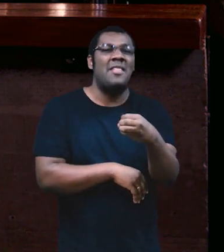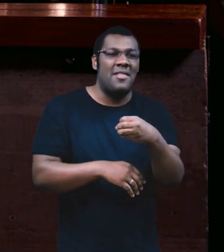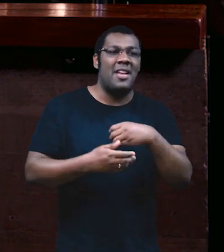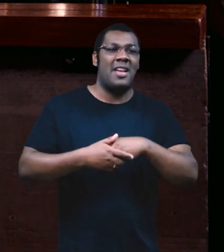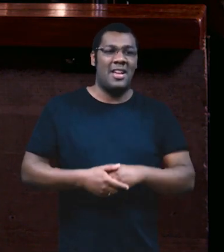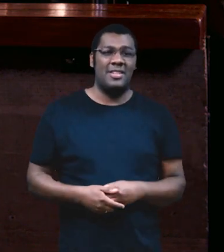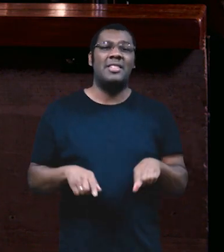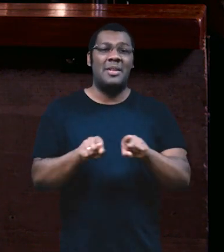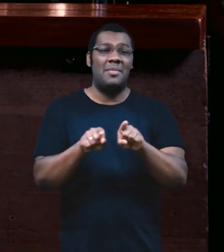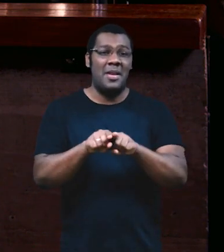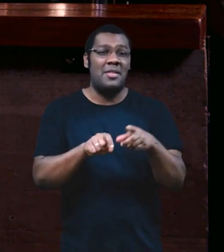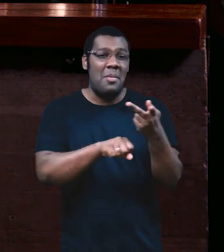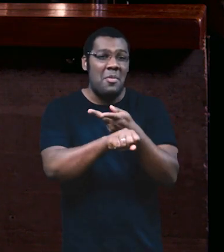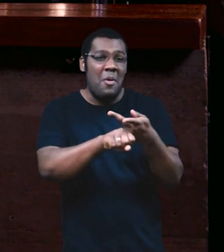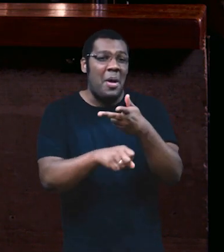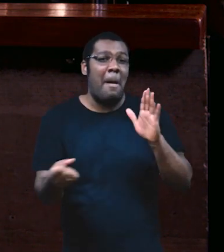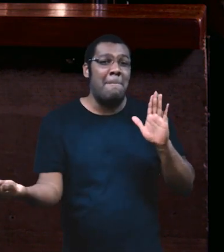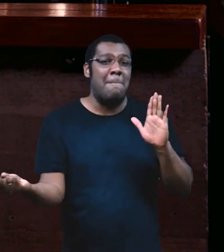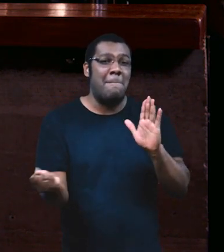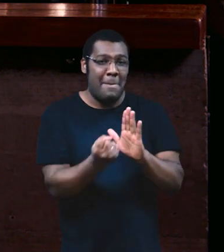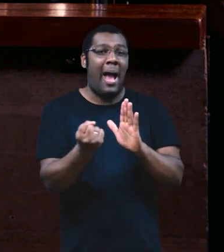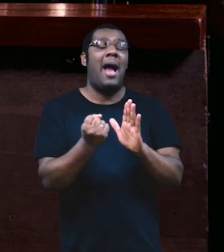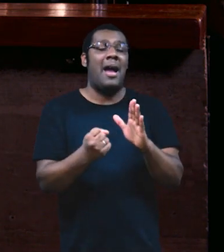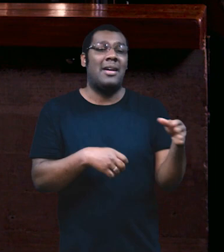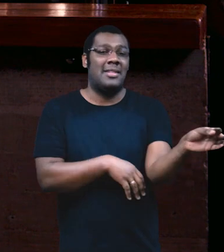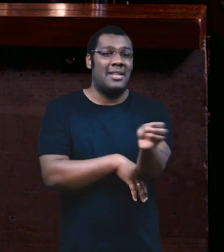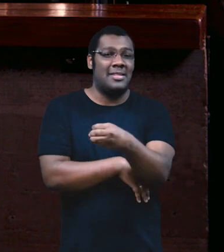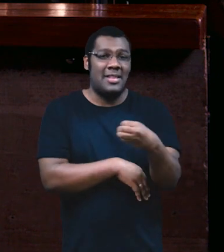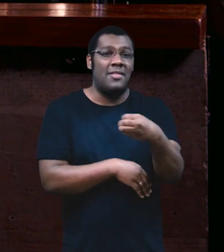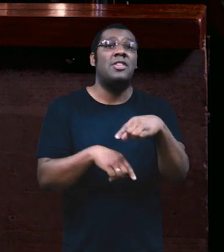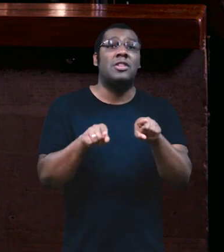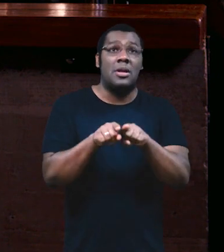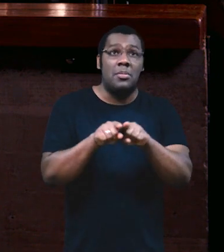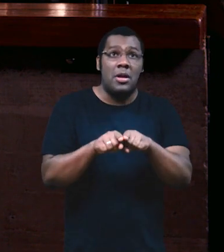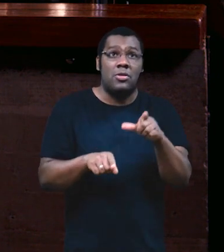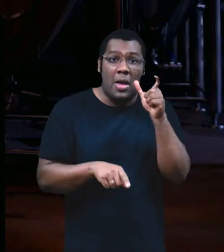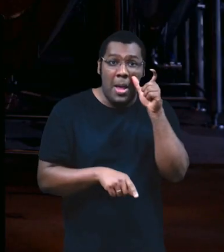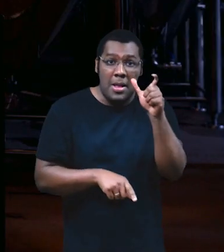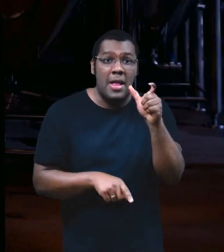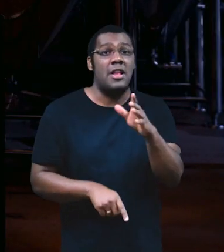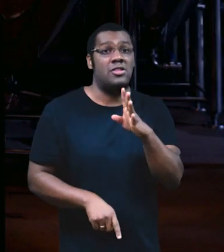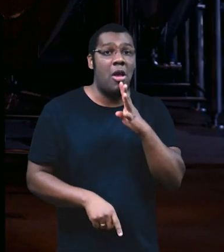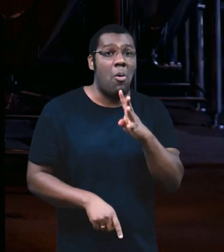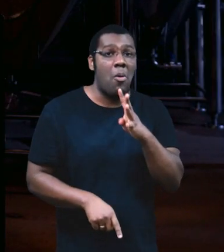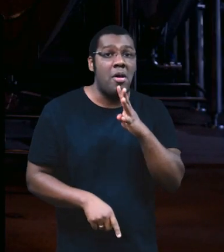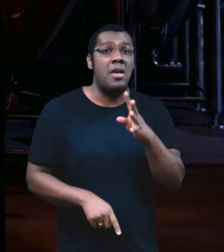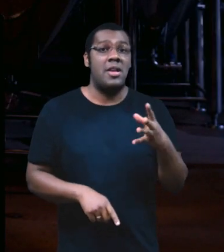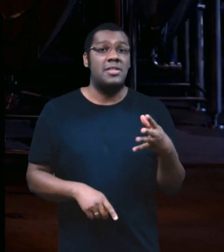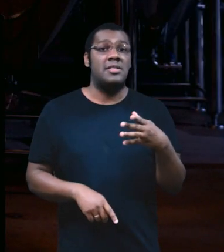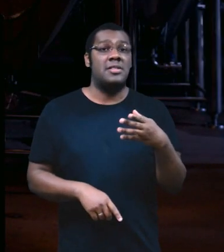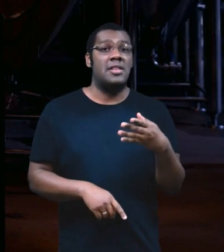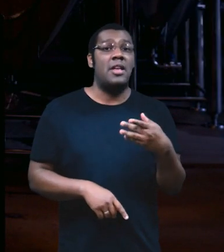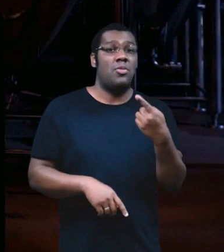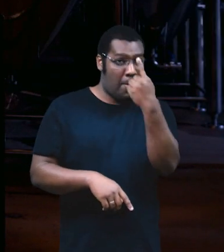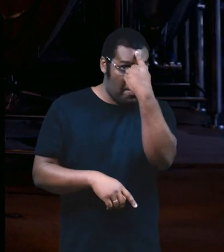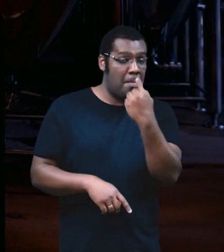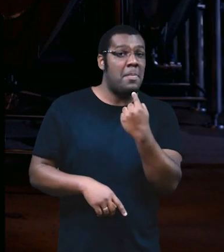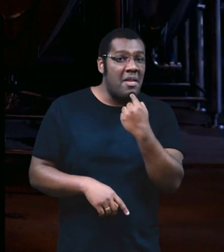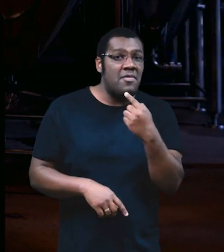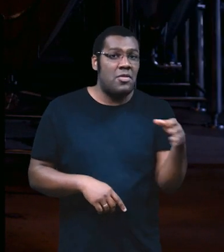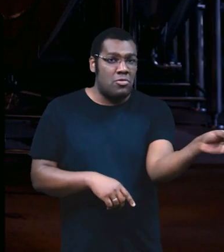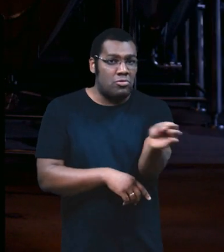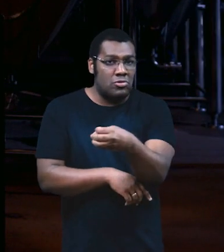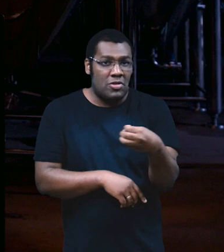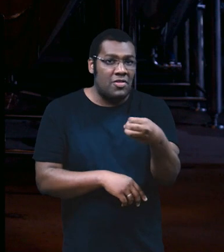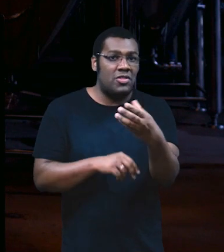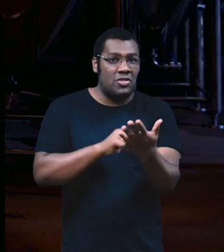rótulos específicos, para estar sempre se aprofundando em relação à cerveja. E a gente tem uma aceitação muito grande,